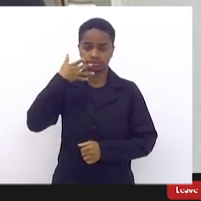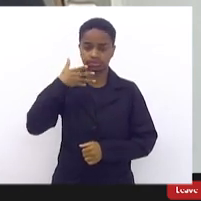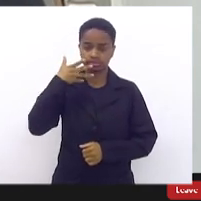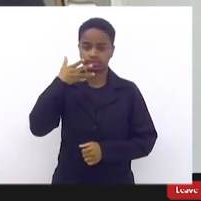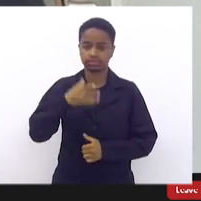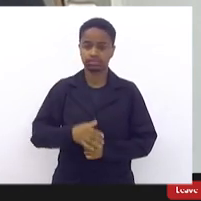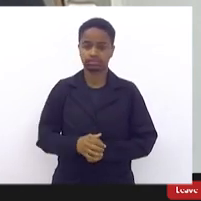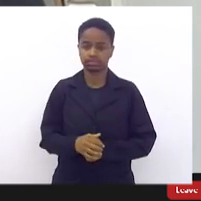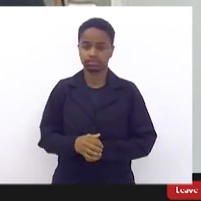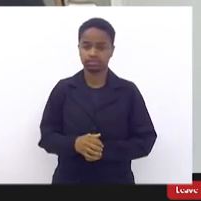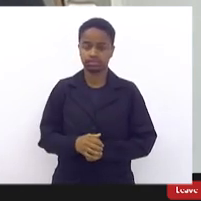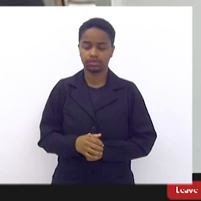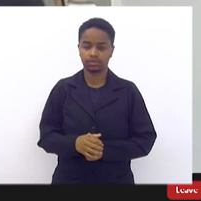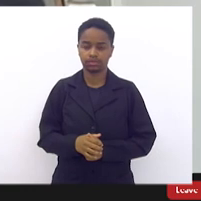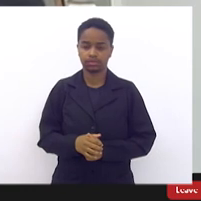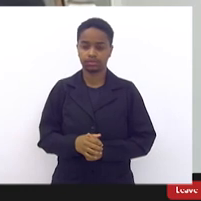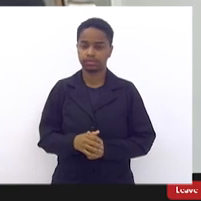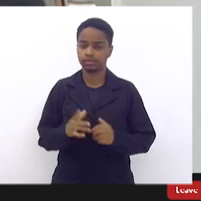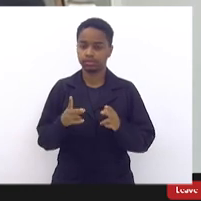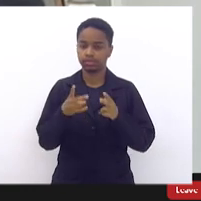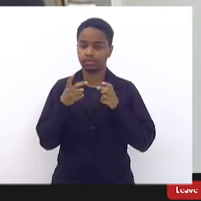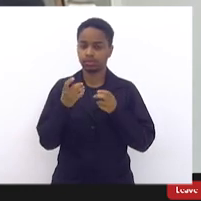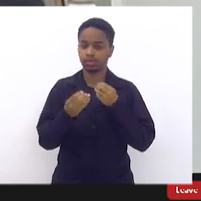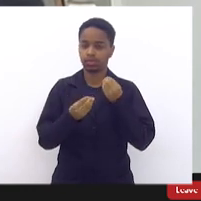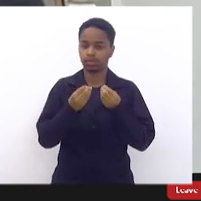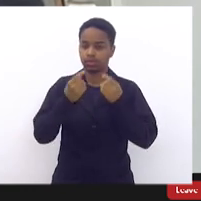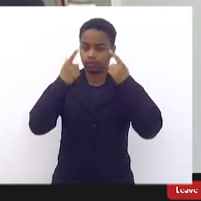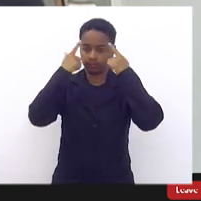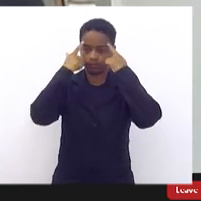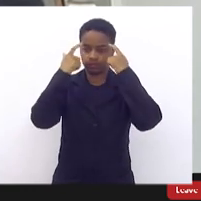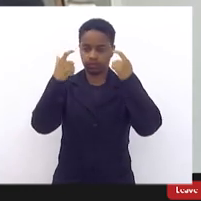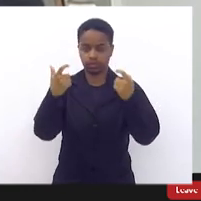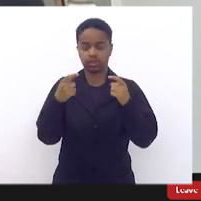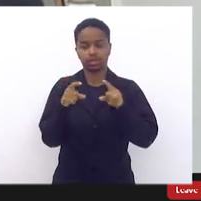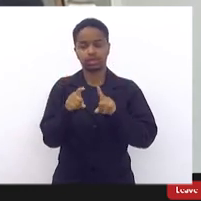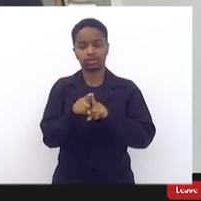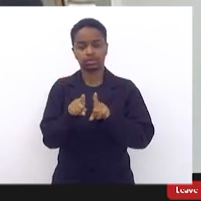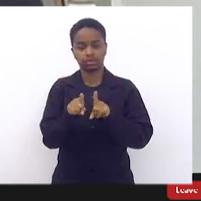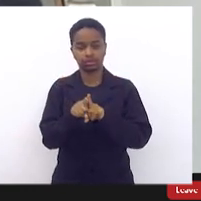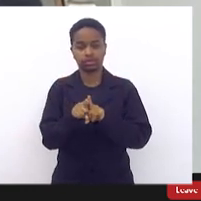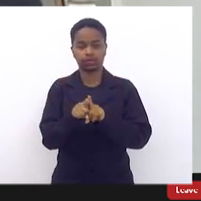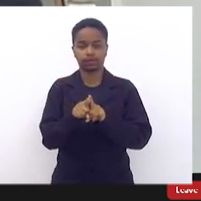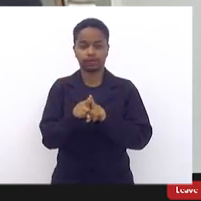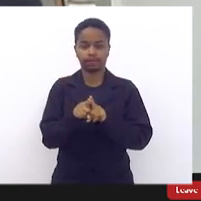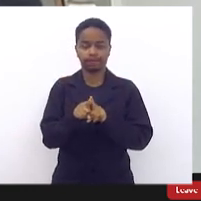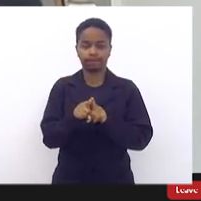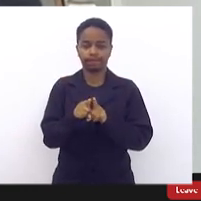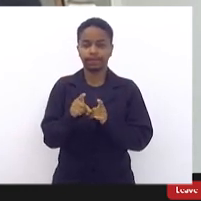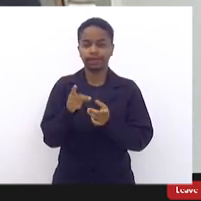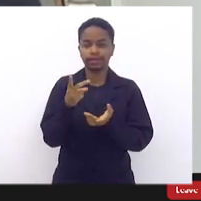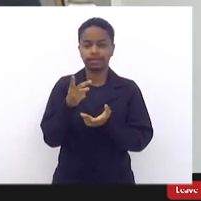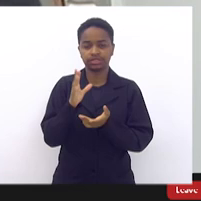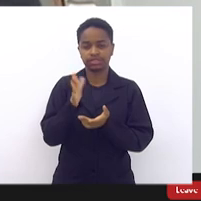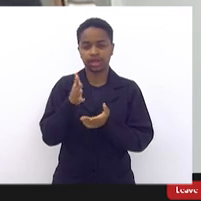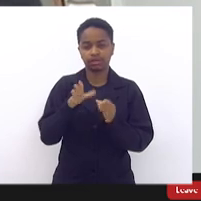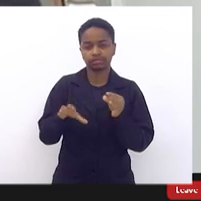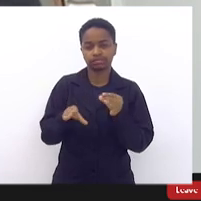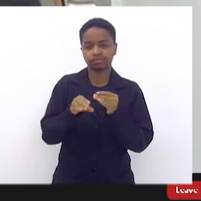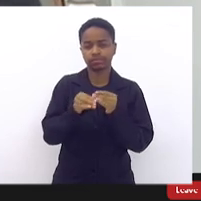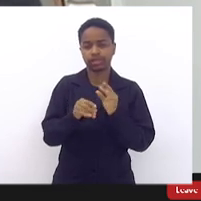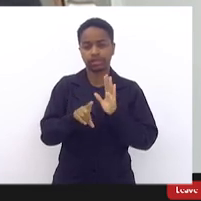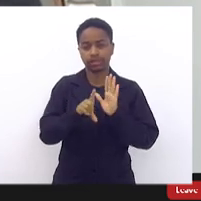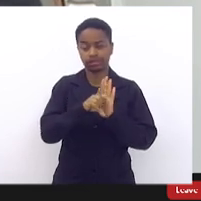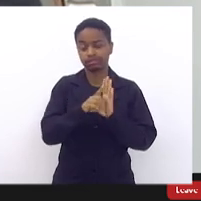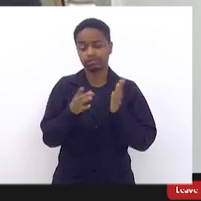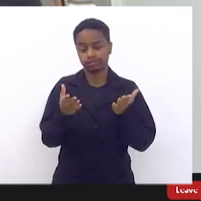o nível de violência e todas essas violências já sendo previstas na legislação, é muito,